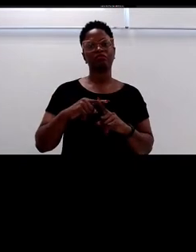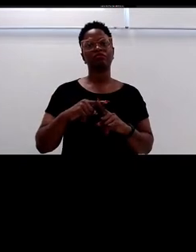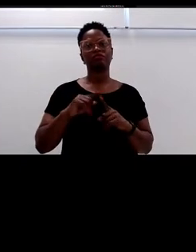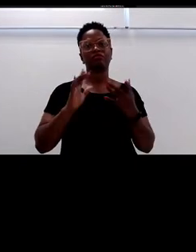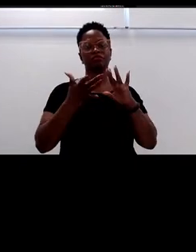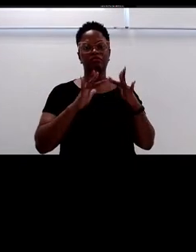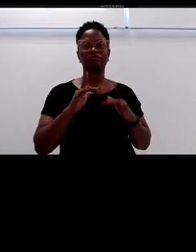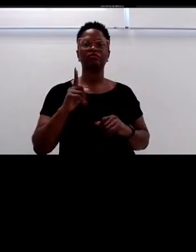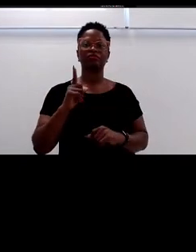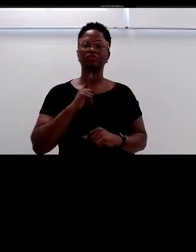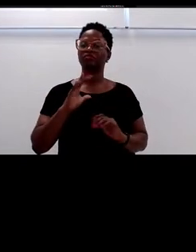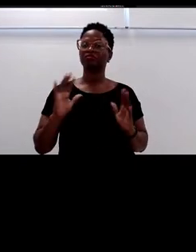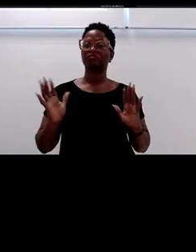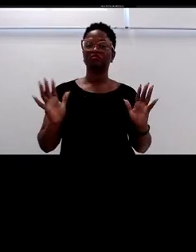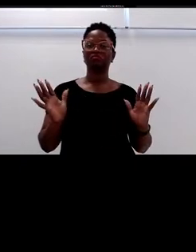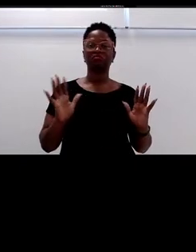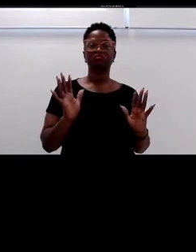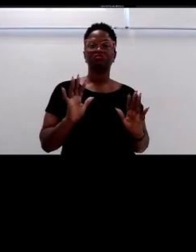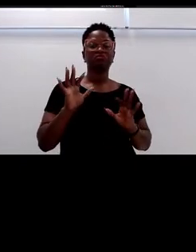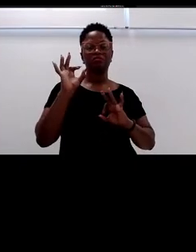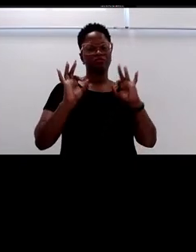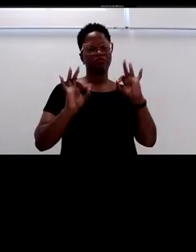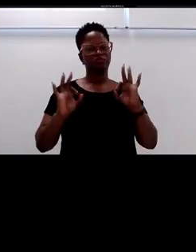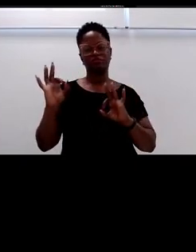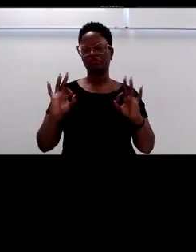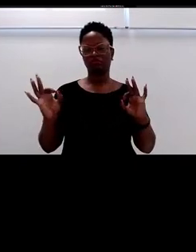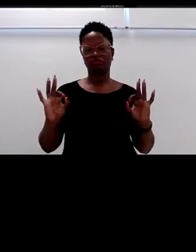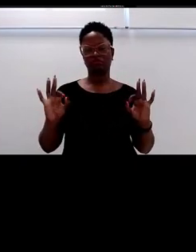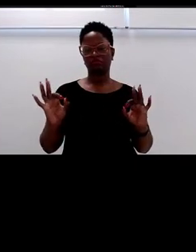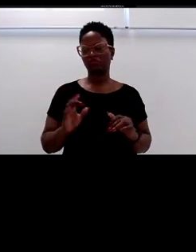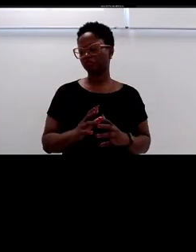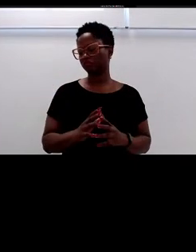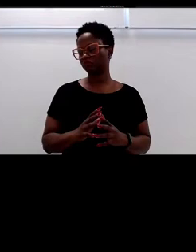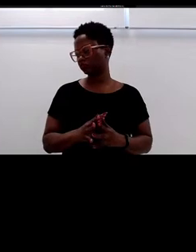mas nada muito planejado.